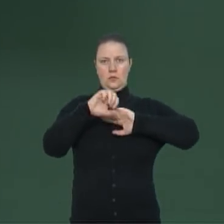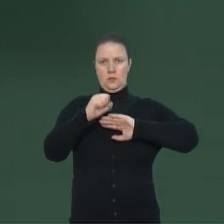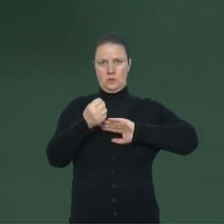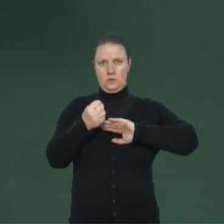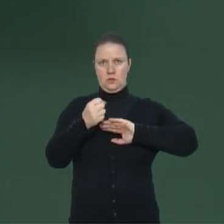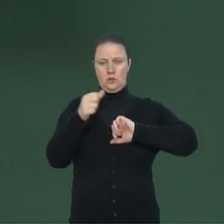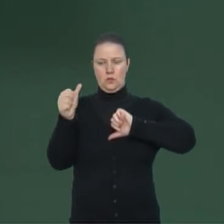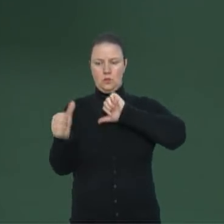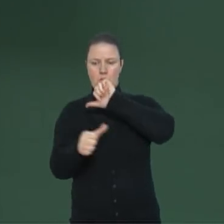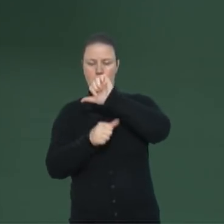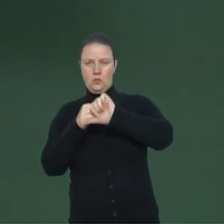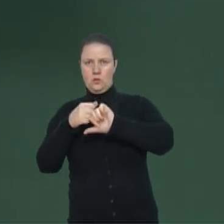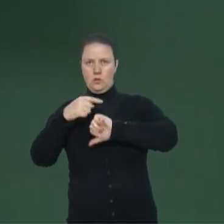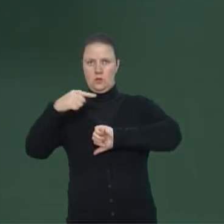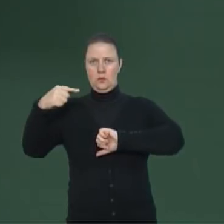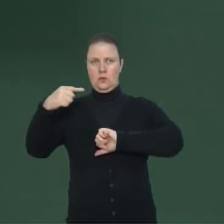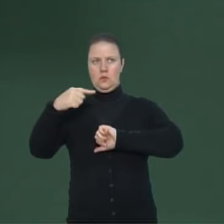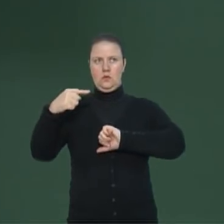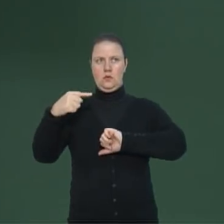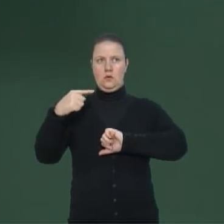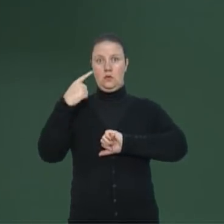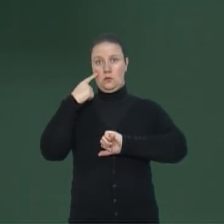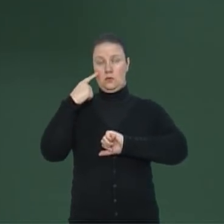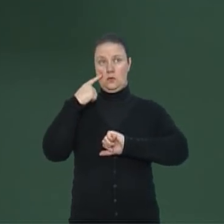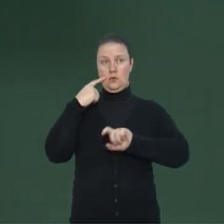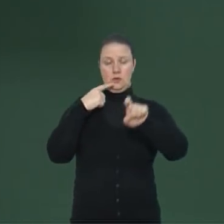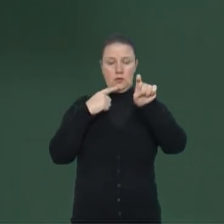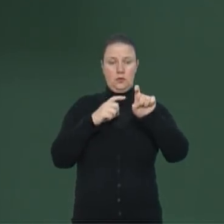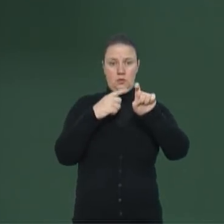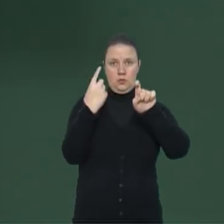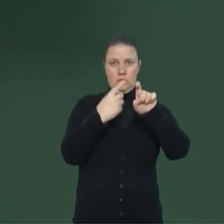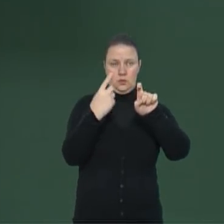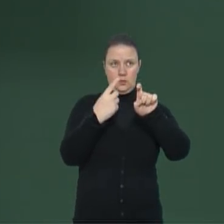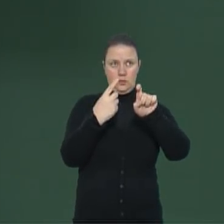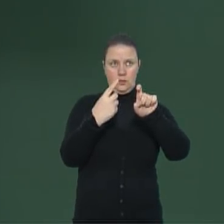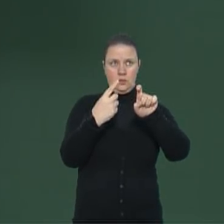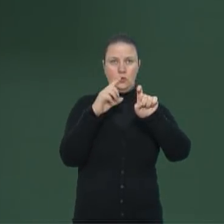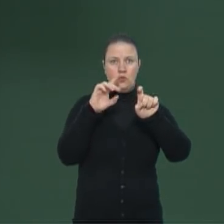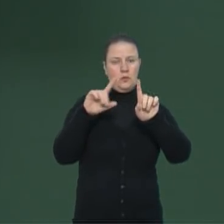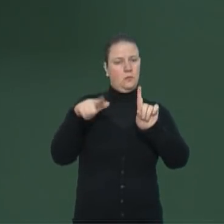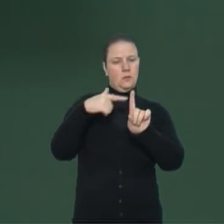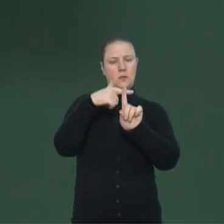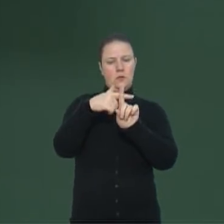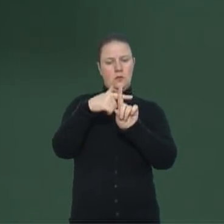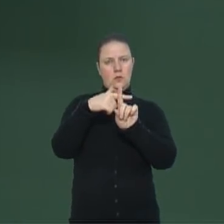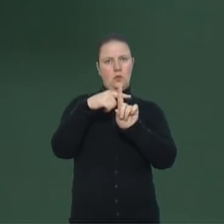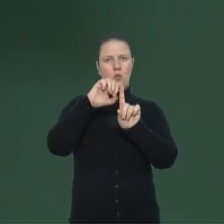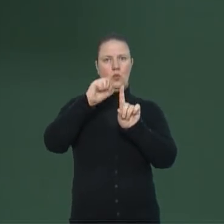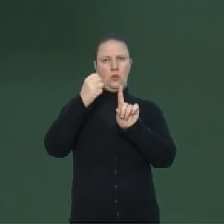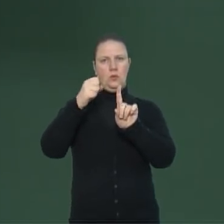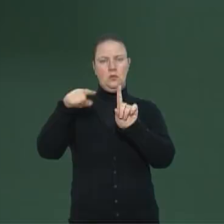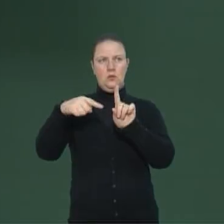lado negativo. E a solução está aí, ó. x1, você usa só o mais, então 8 mais 2.